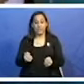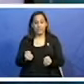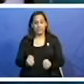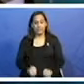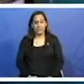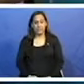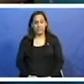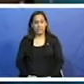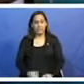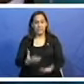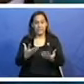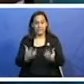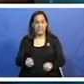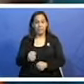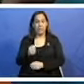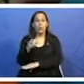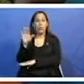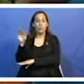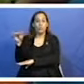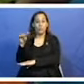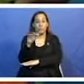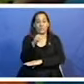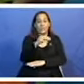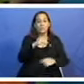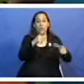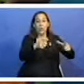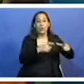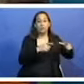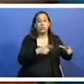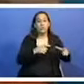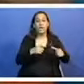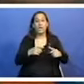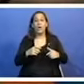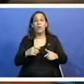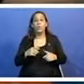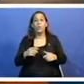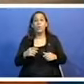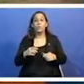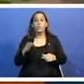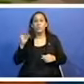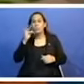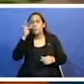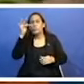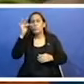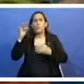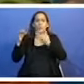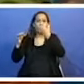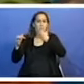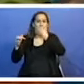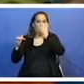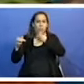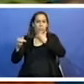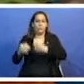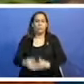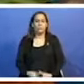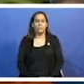Não, é aqui mesmo. Recebeu os convidados no salão enfeitados com flores e frutos. Isso